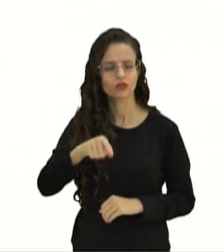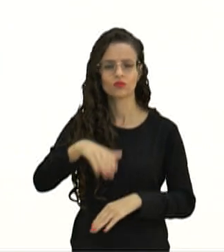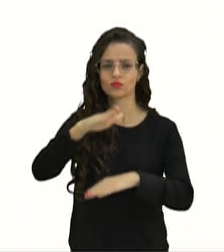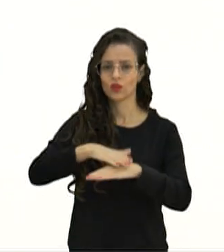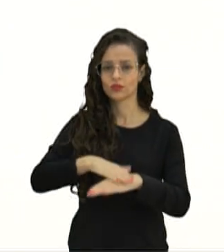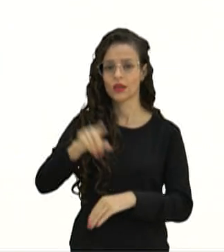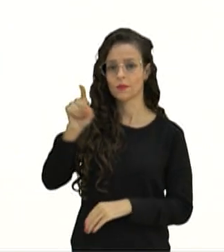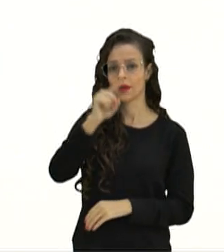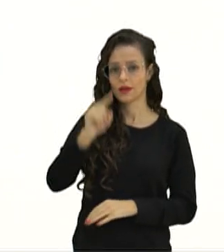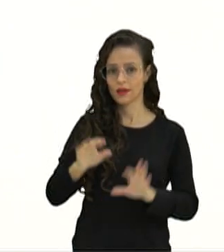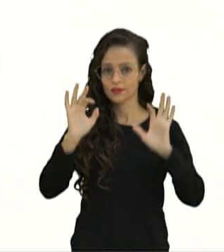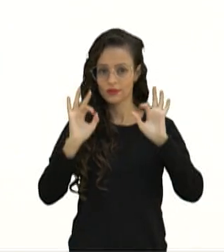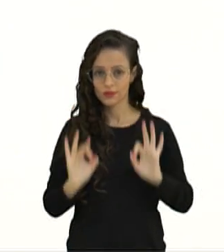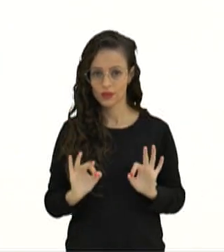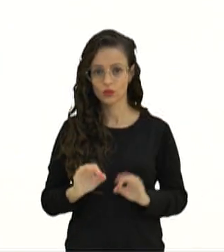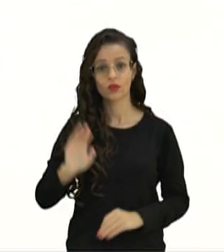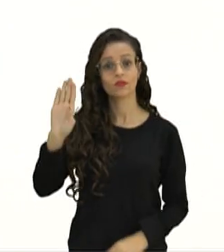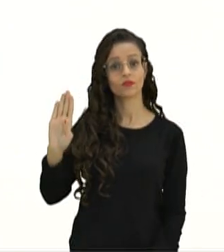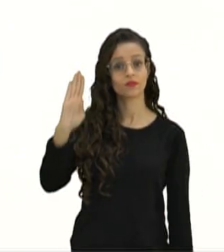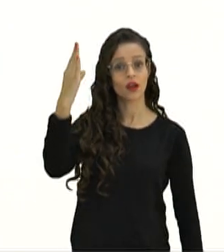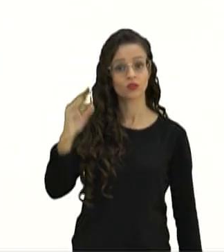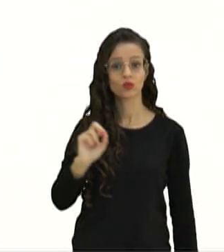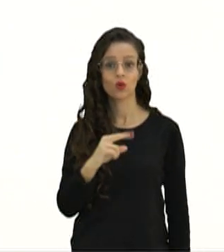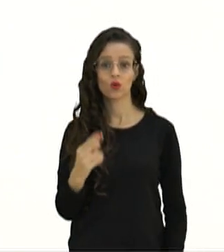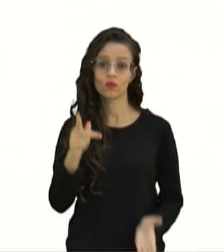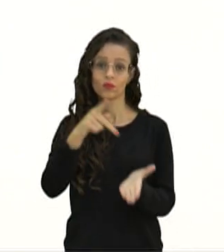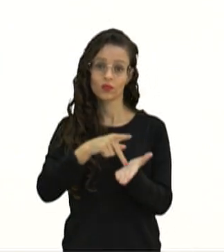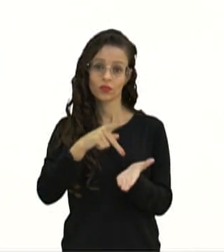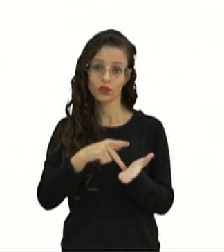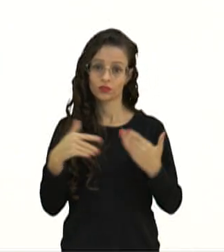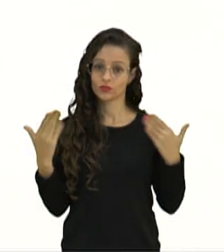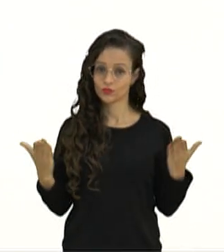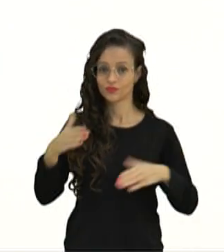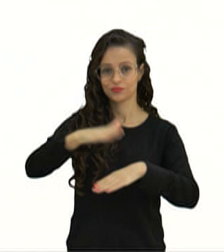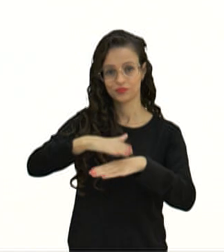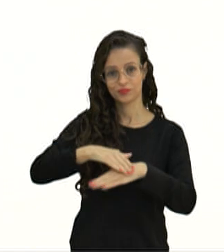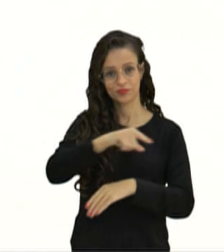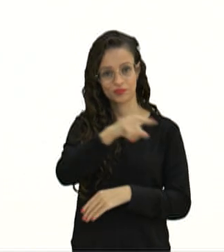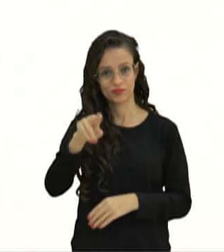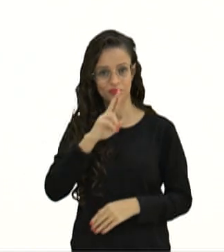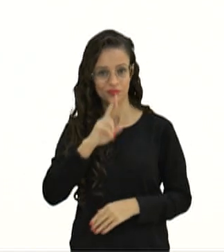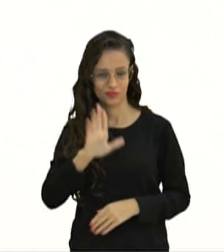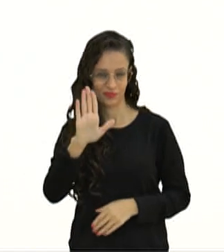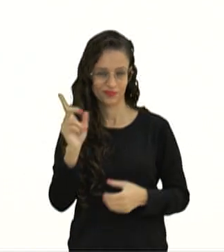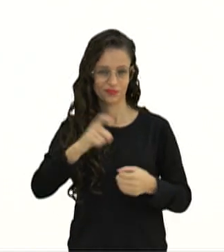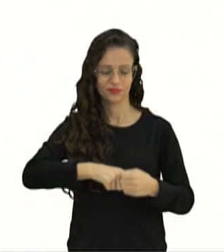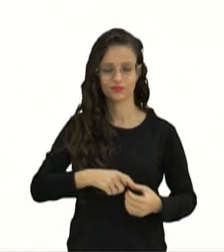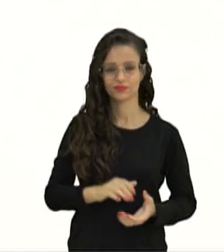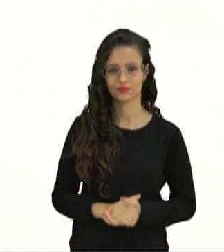assinale a afirmativa correta. Isso é falso ou isso é verdadeiro? Agora é com vocês, gente, eu já volto.